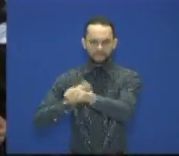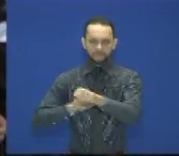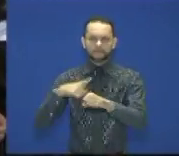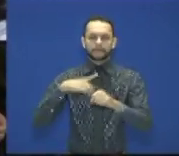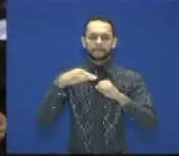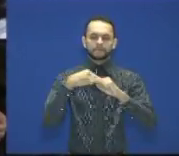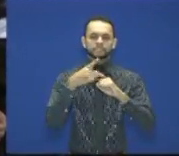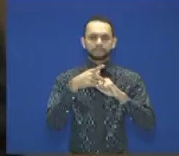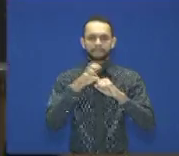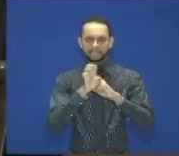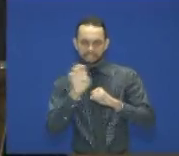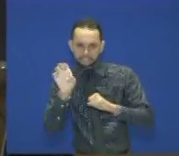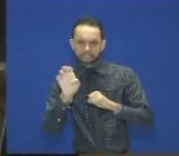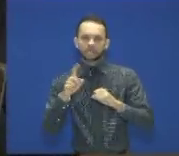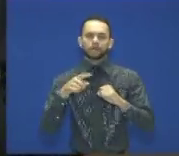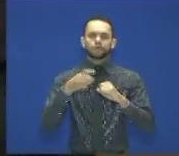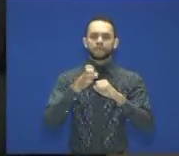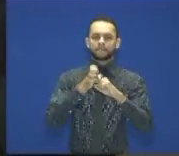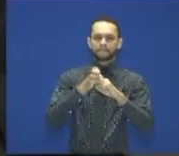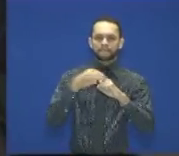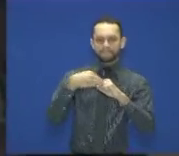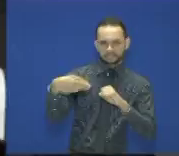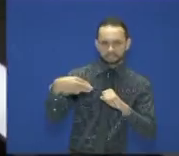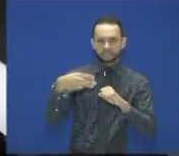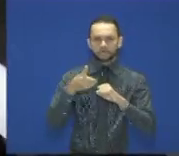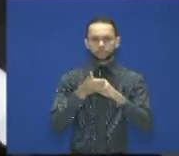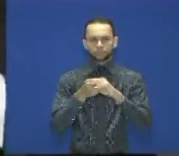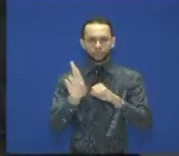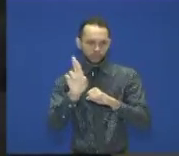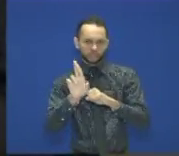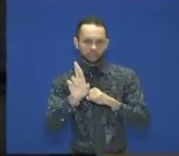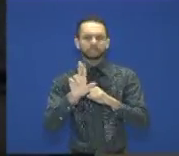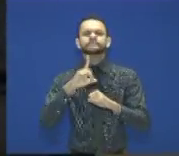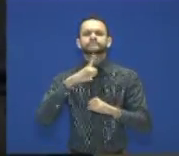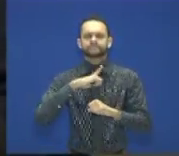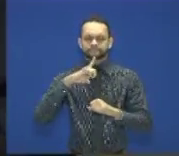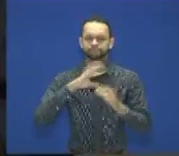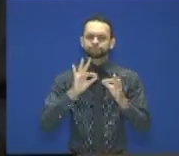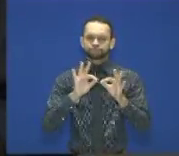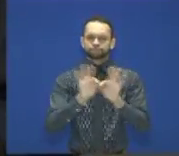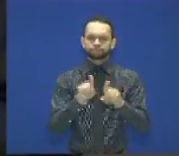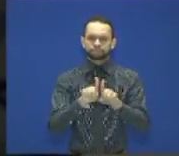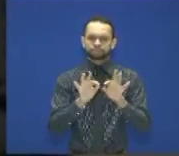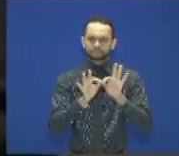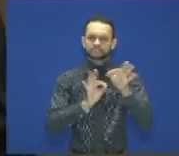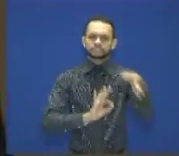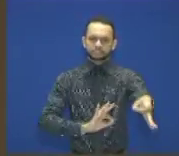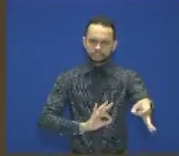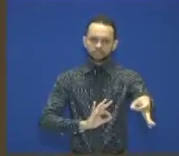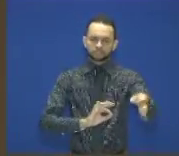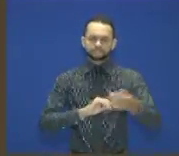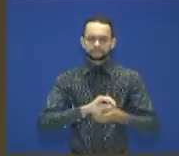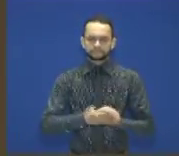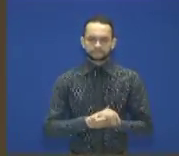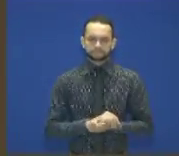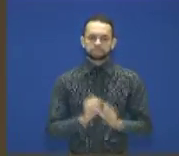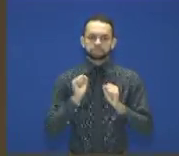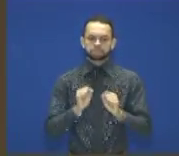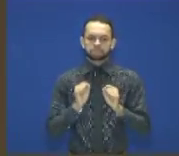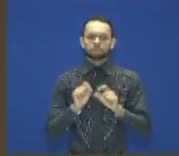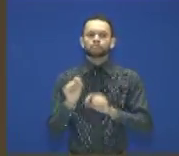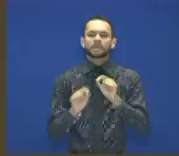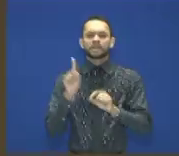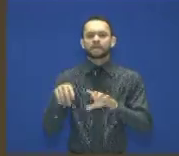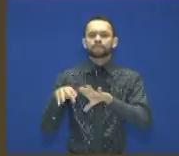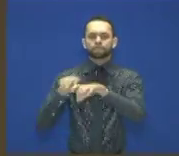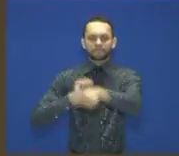doutorado, assim como a extensão universitária, e pode estar no horizonte de formação continuada de cada